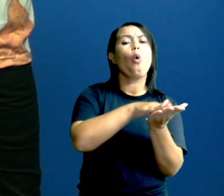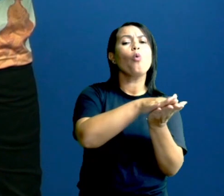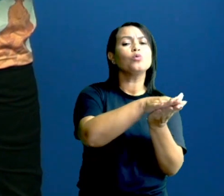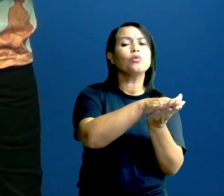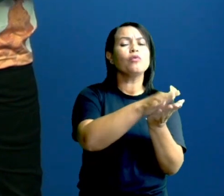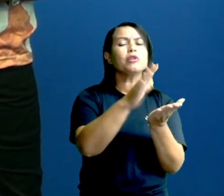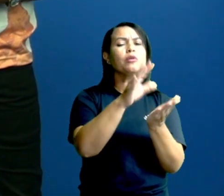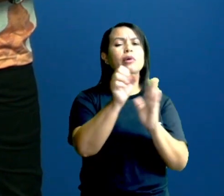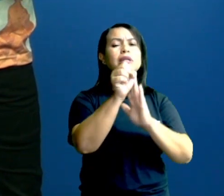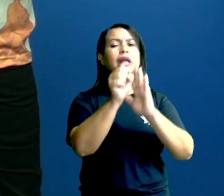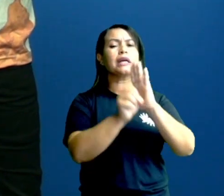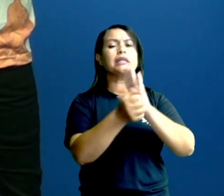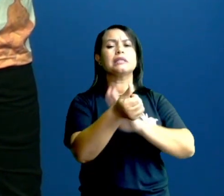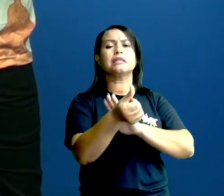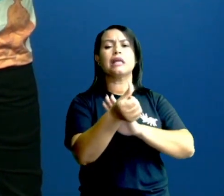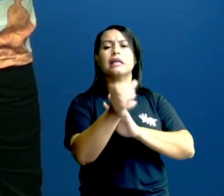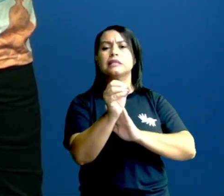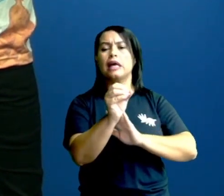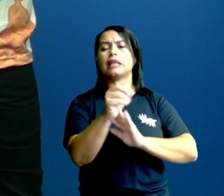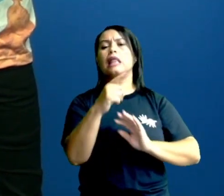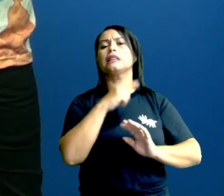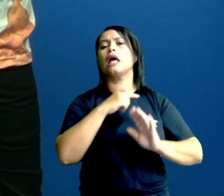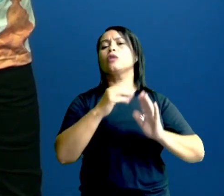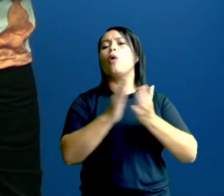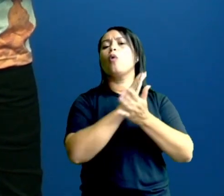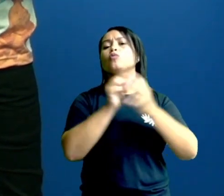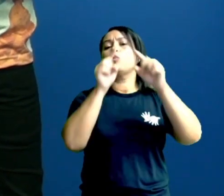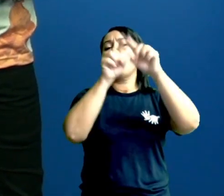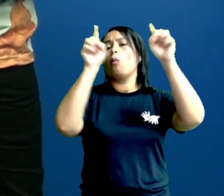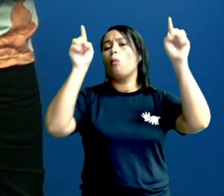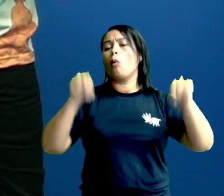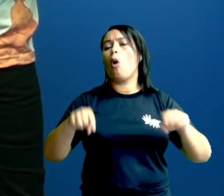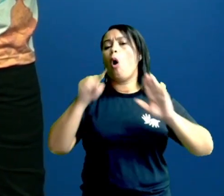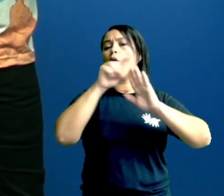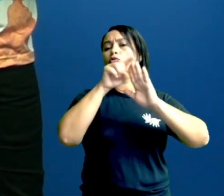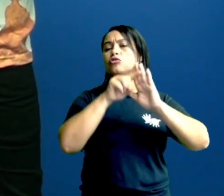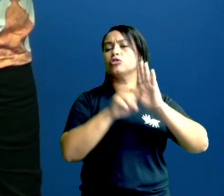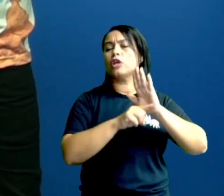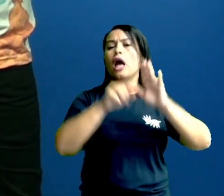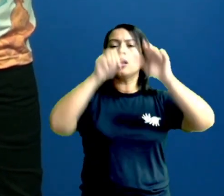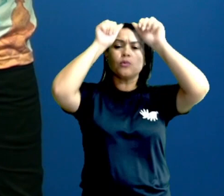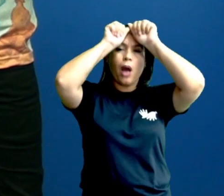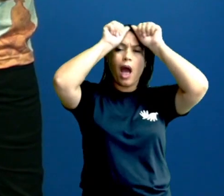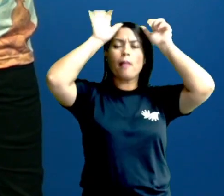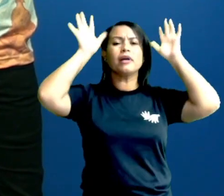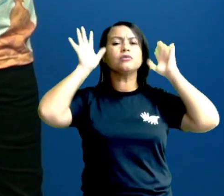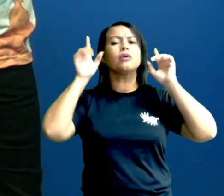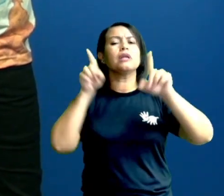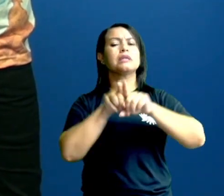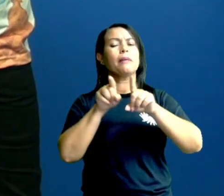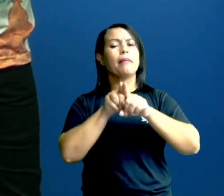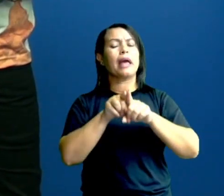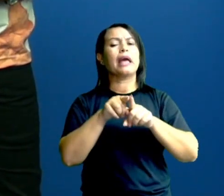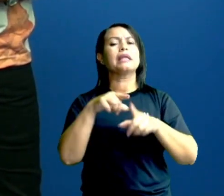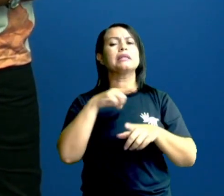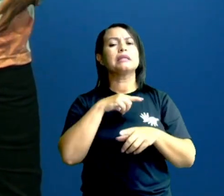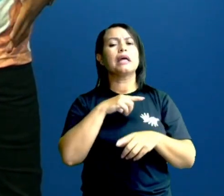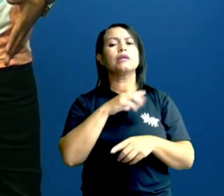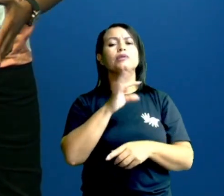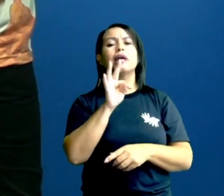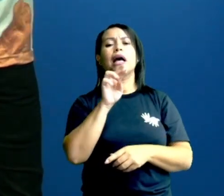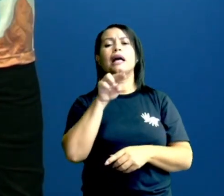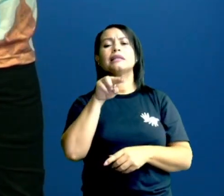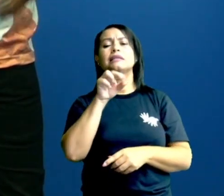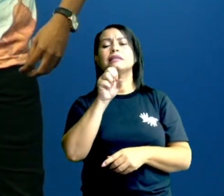deixei sabe que sobretudo com projetos aí relacionados a Amazônia como a construção da própria Transamazônica né